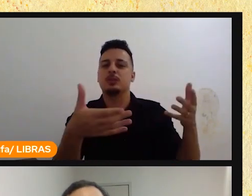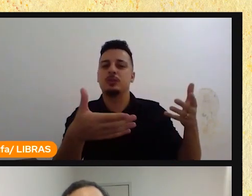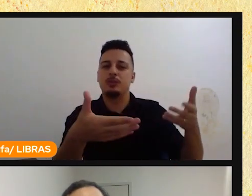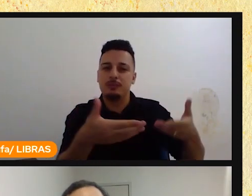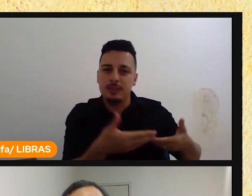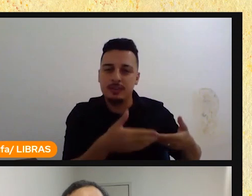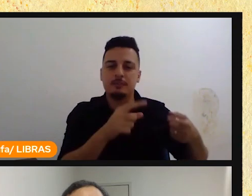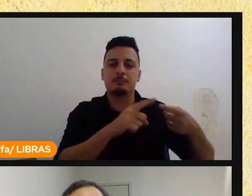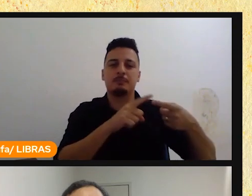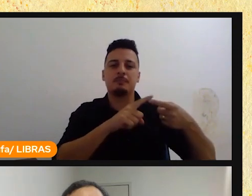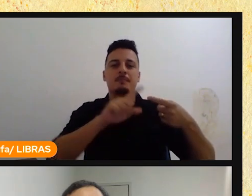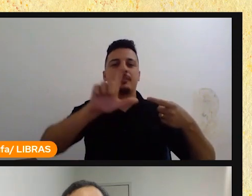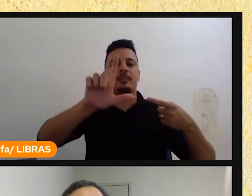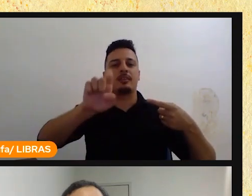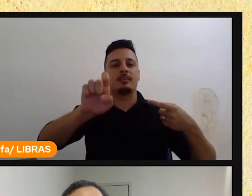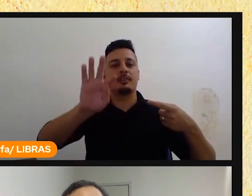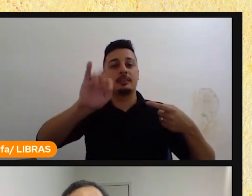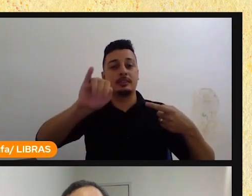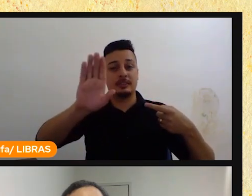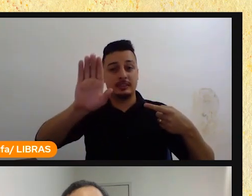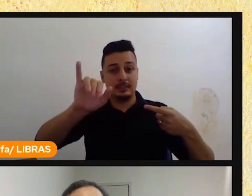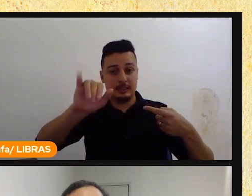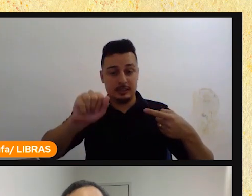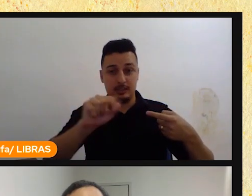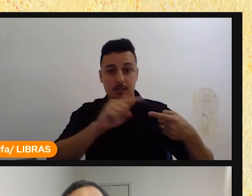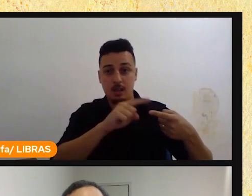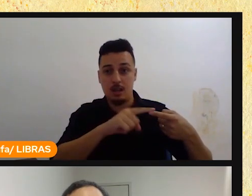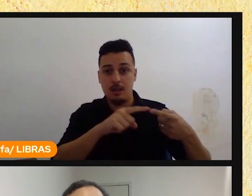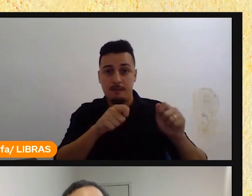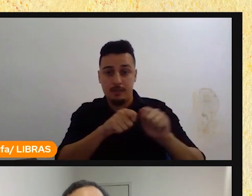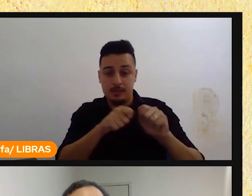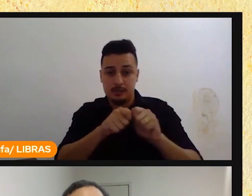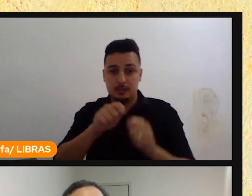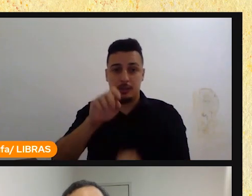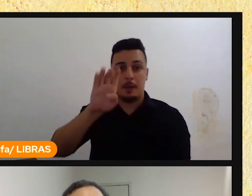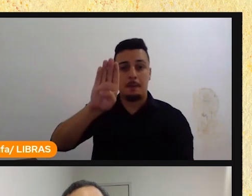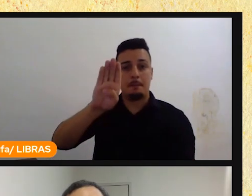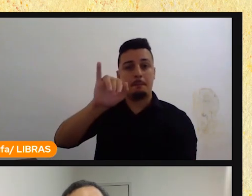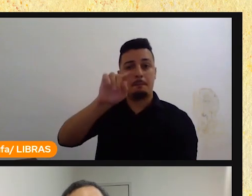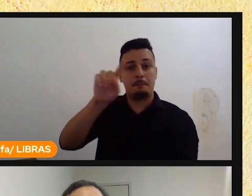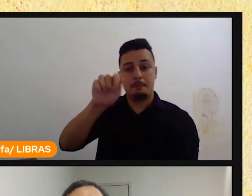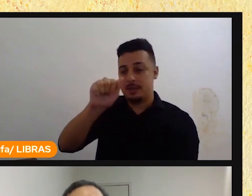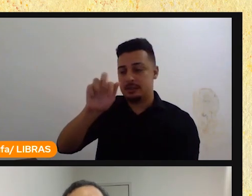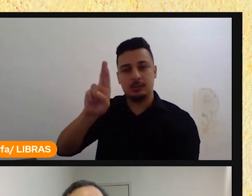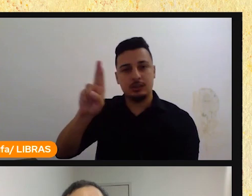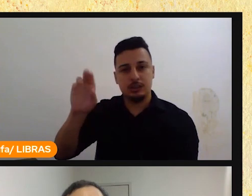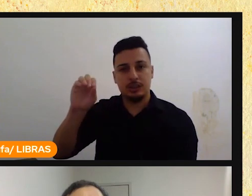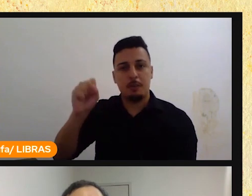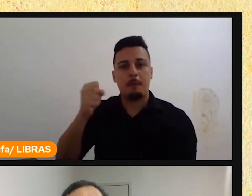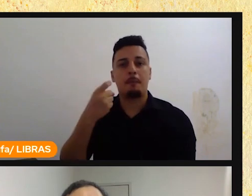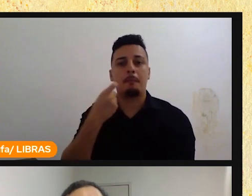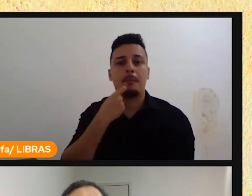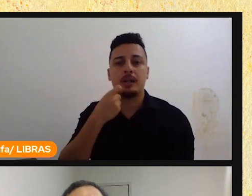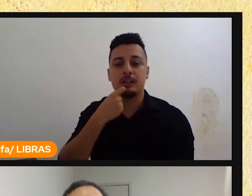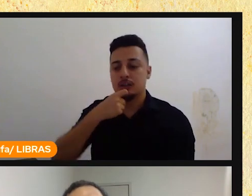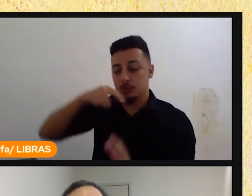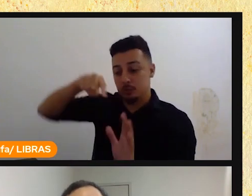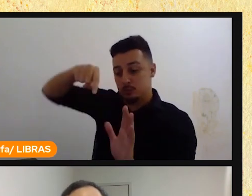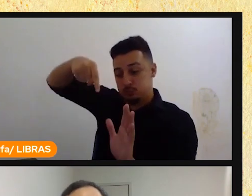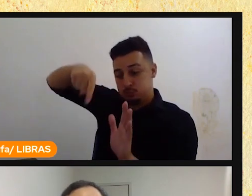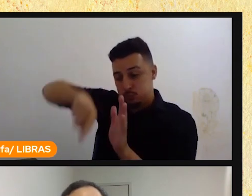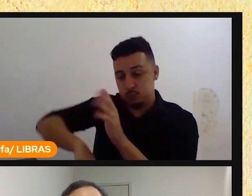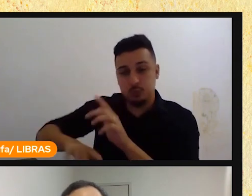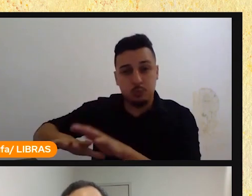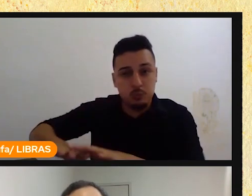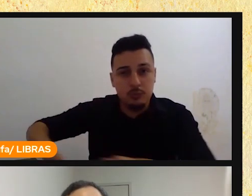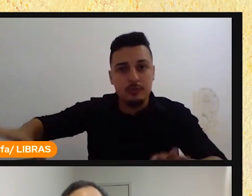atualmente está produzindo o longa-metragem Bizarros Peixes das Fossas Abissais, dirigido por Marão, e ela também produziu o